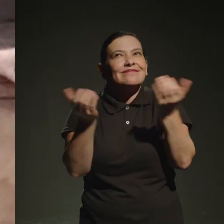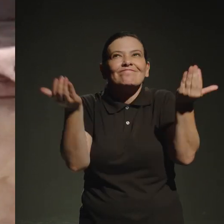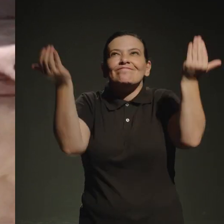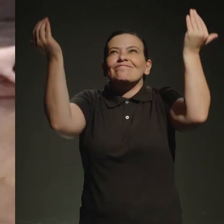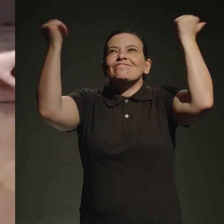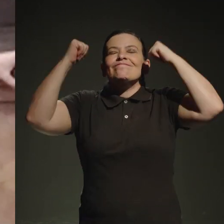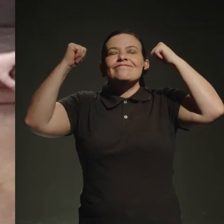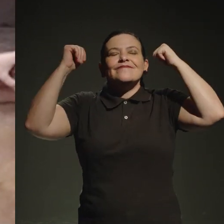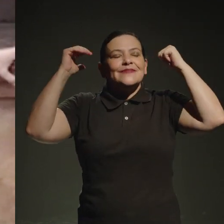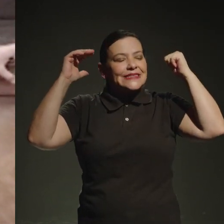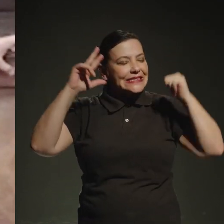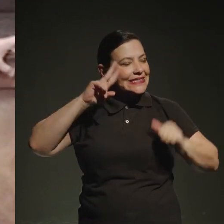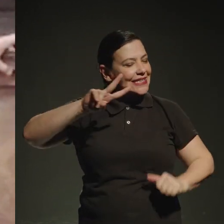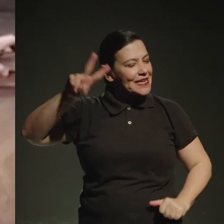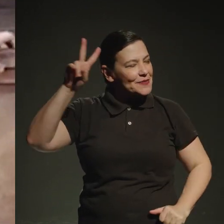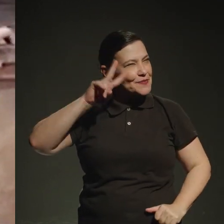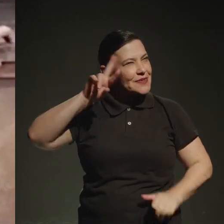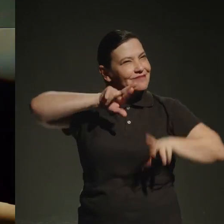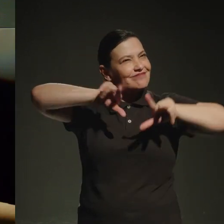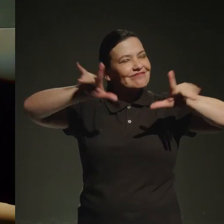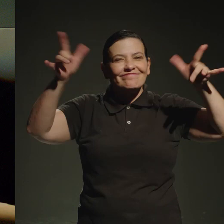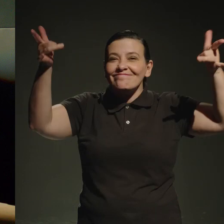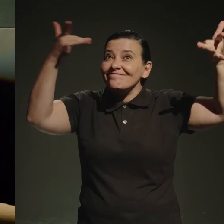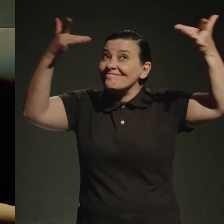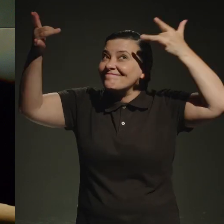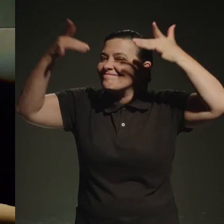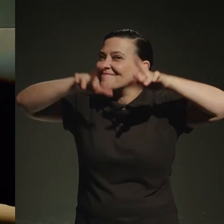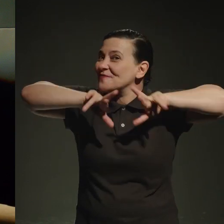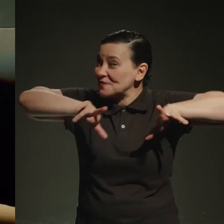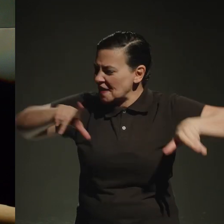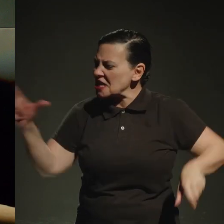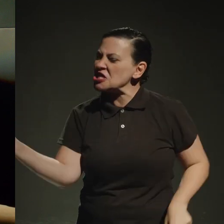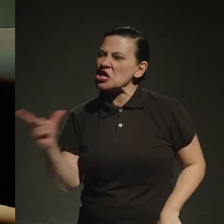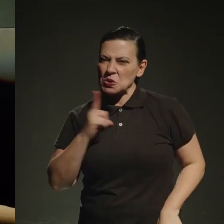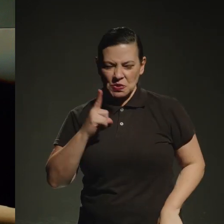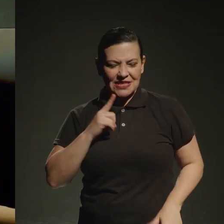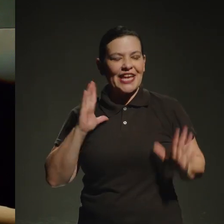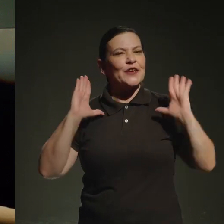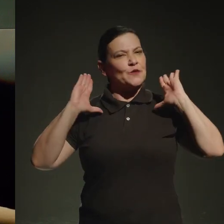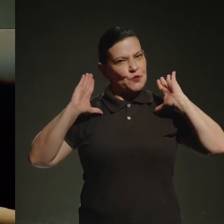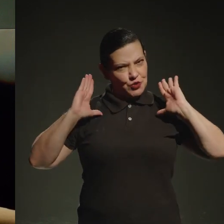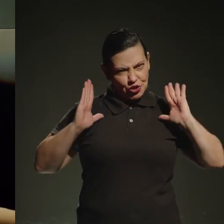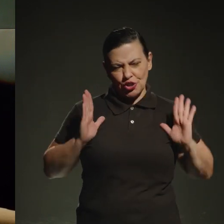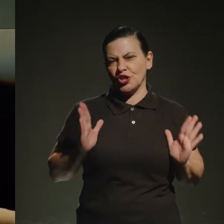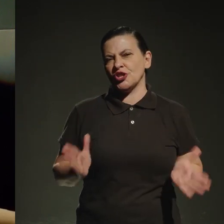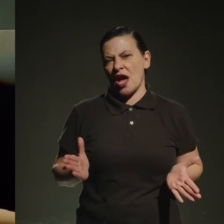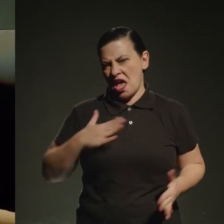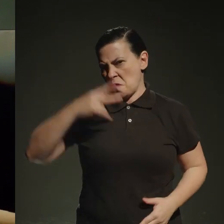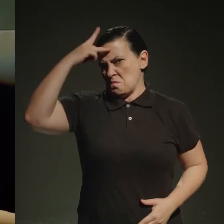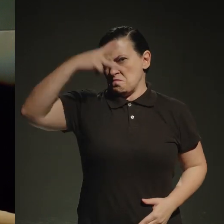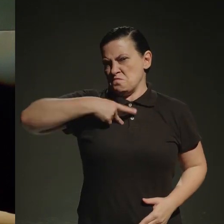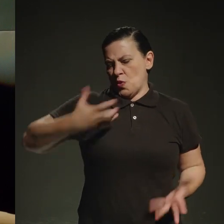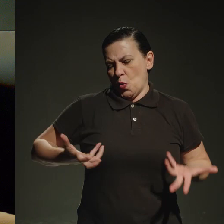minha falando franco, mas olha, foi chatérrima. Qualquer homem assim pode se dar ao luxo de passar o resto da vida sem viver mais